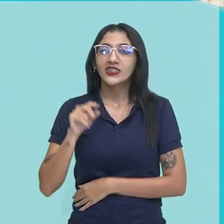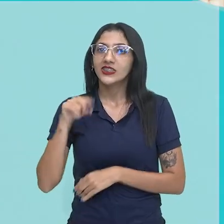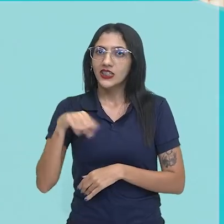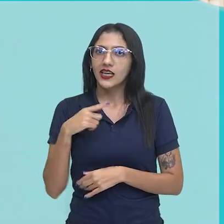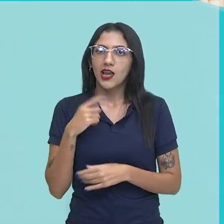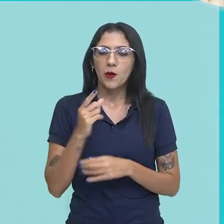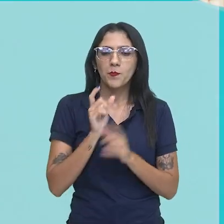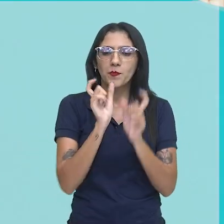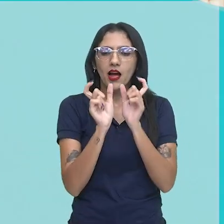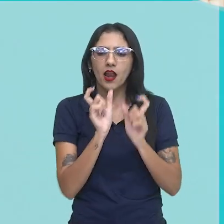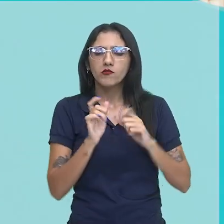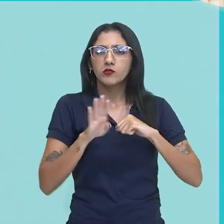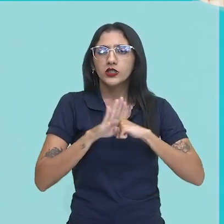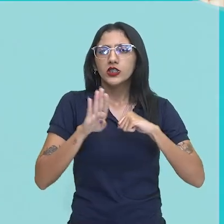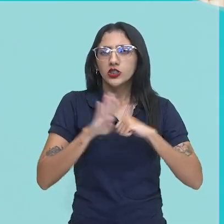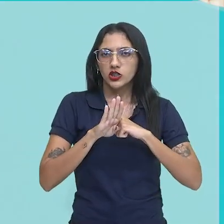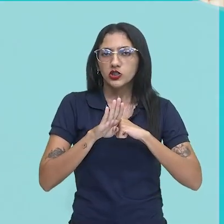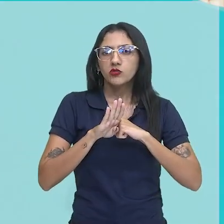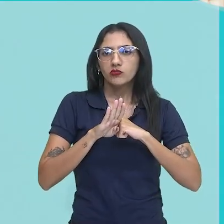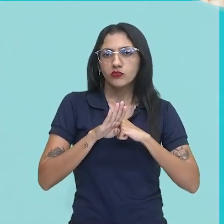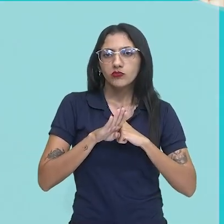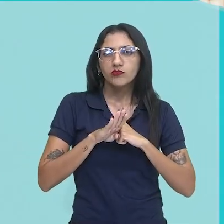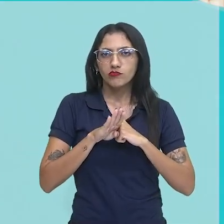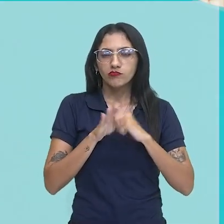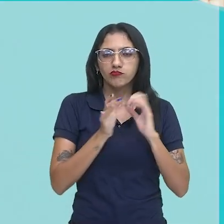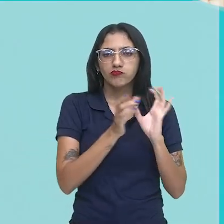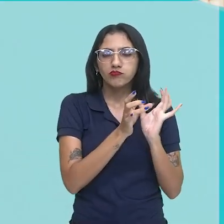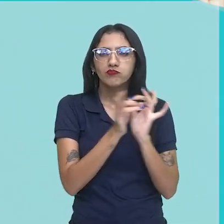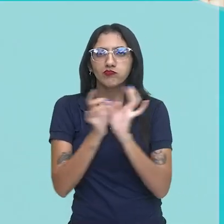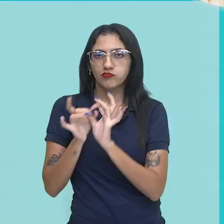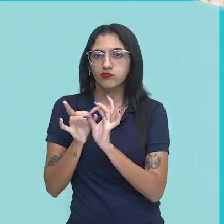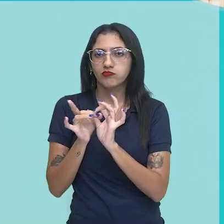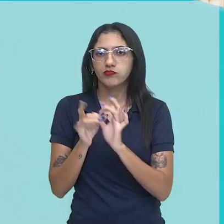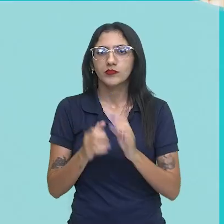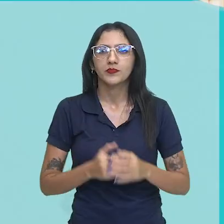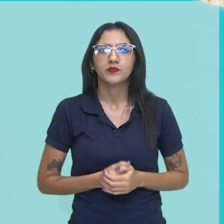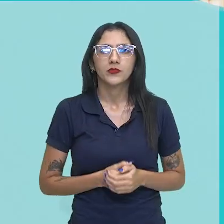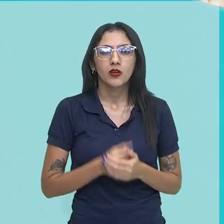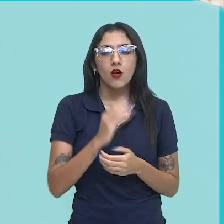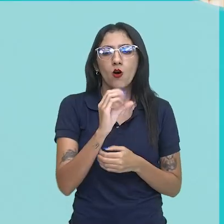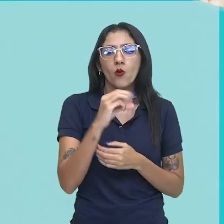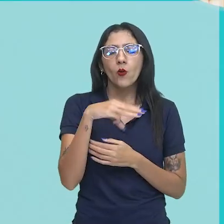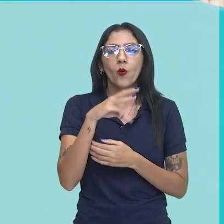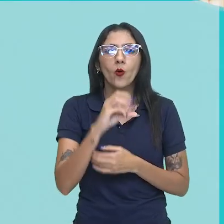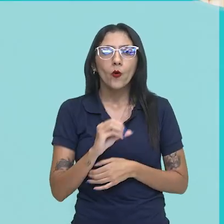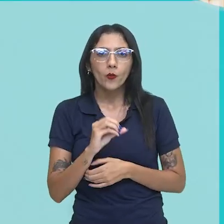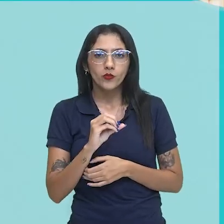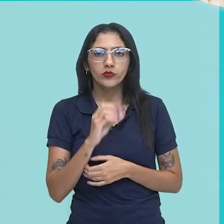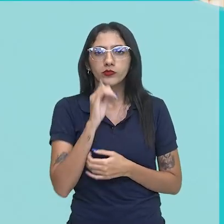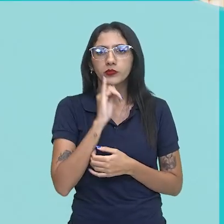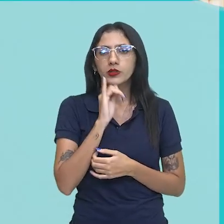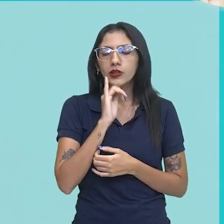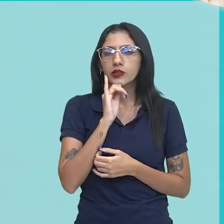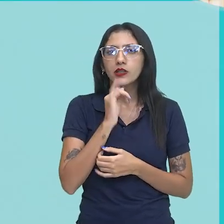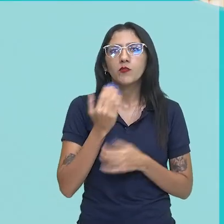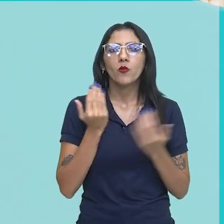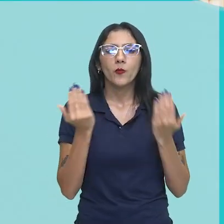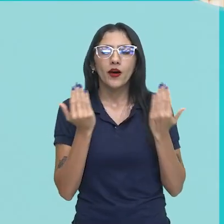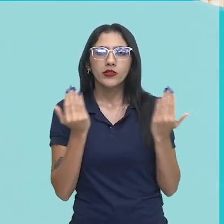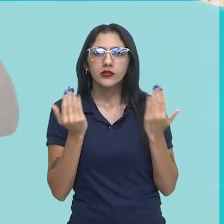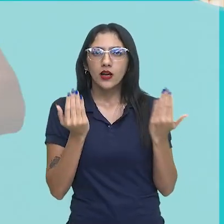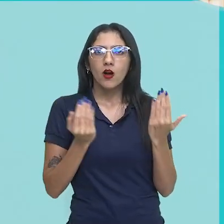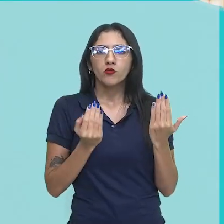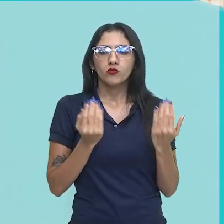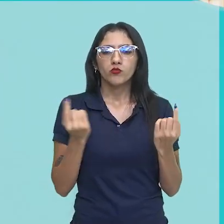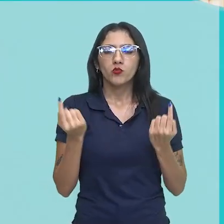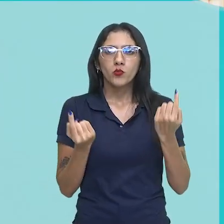elementos comparativos, né? Os conectivos comparativos. Como, João é como o Raimundo. Por quê?